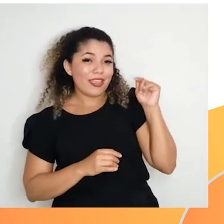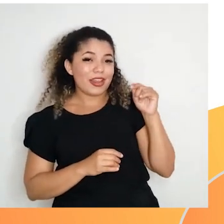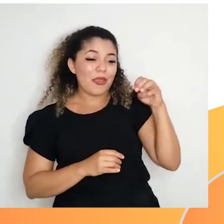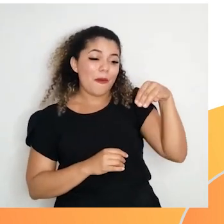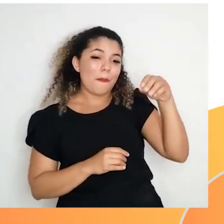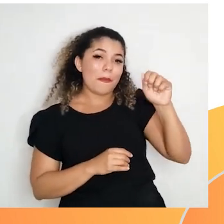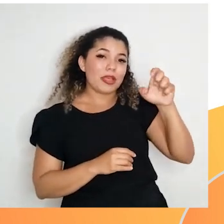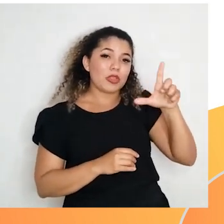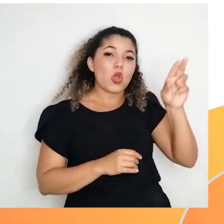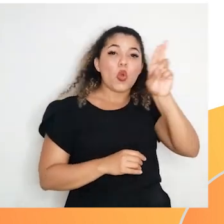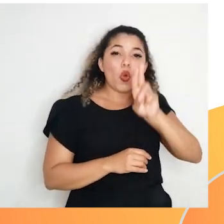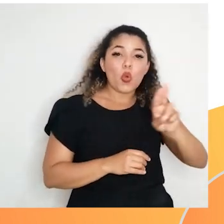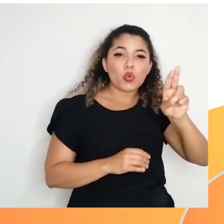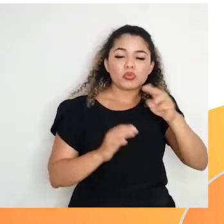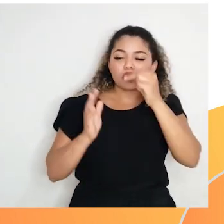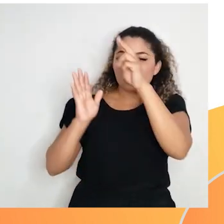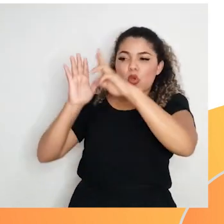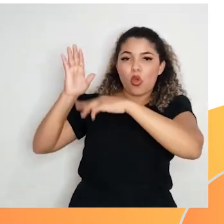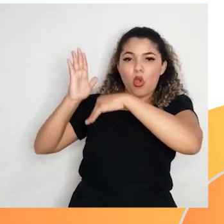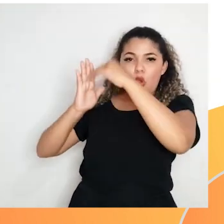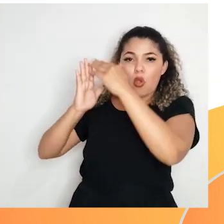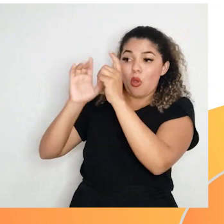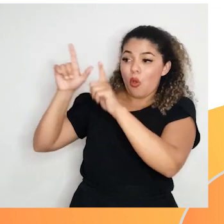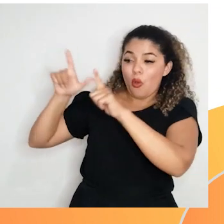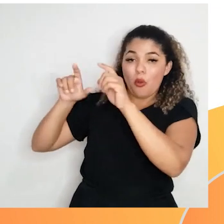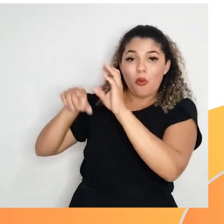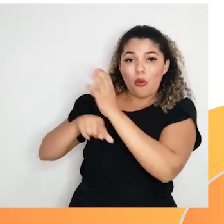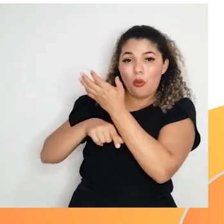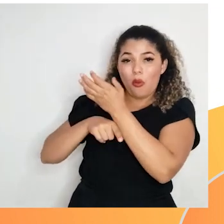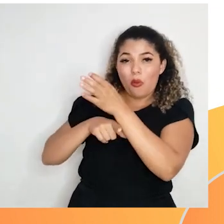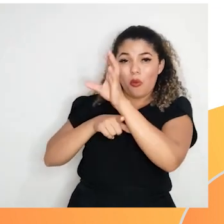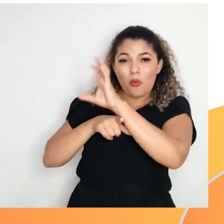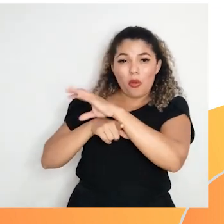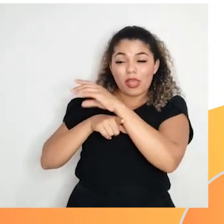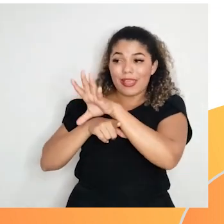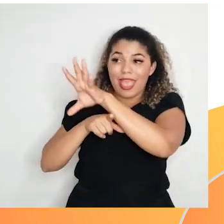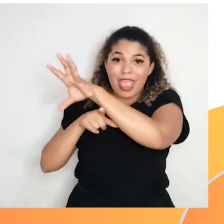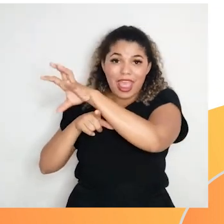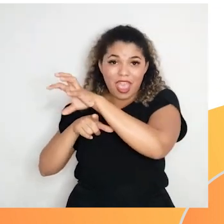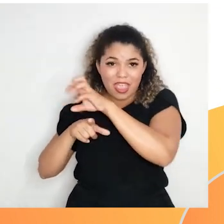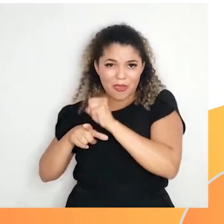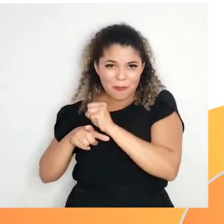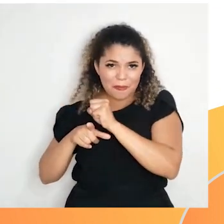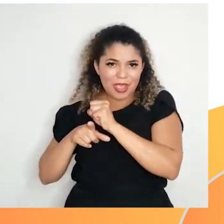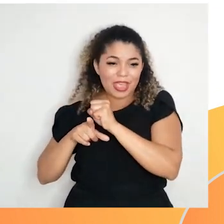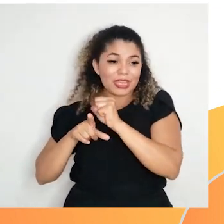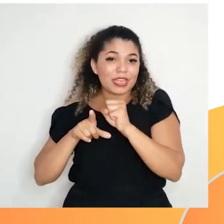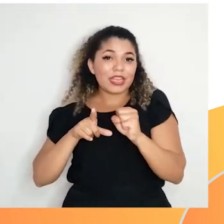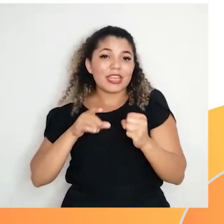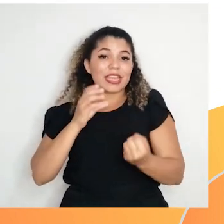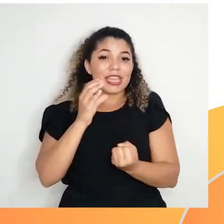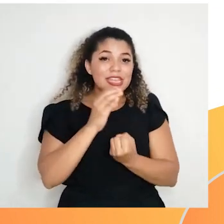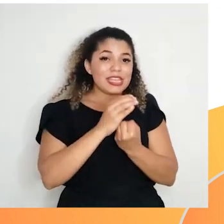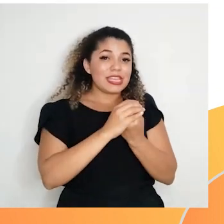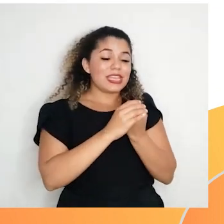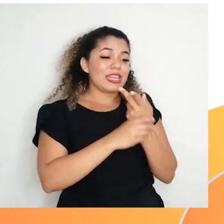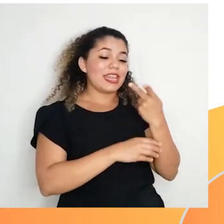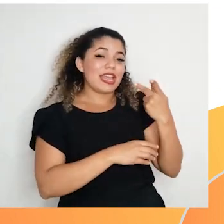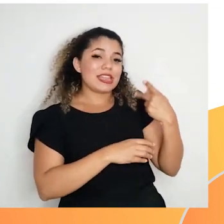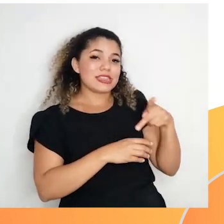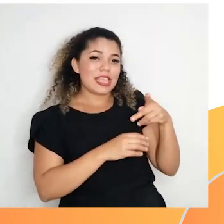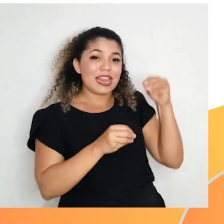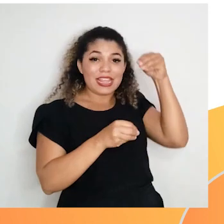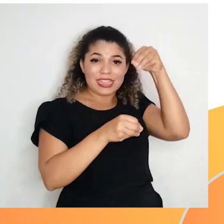ele utilizou o quadro Girassóis. Ele traz o quadro Os Girassóis de Van Gogh